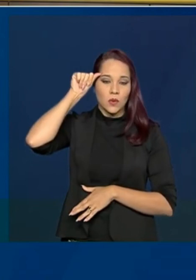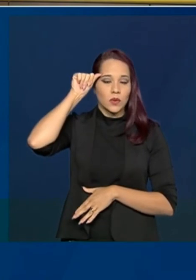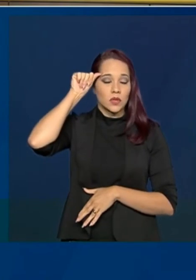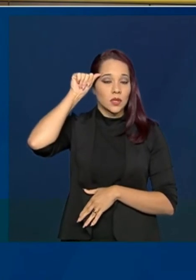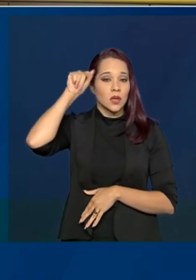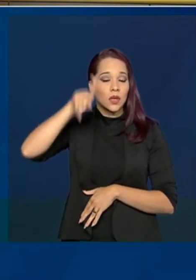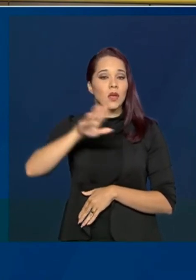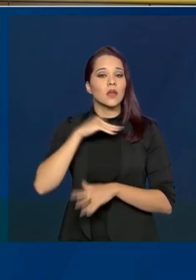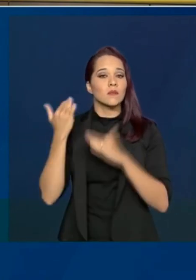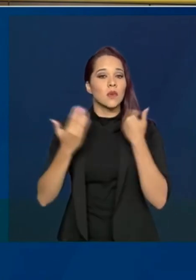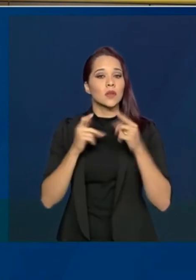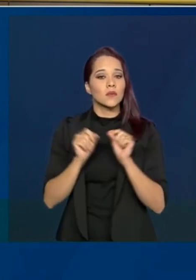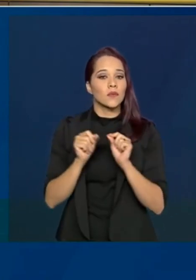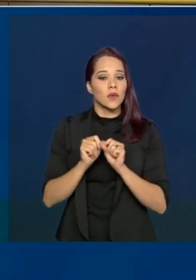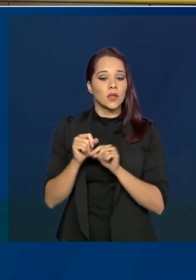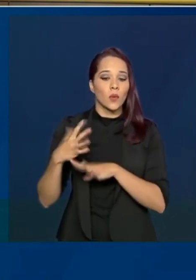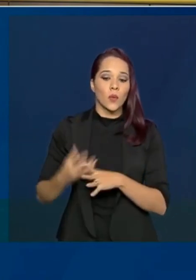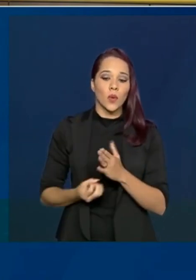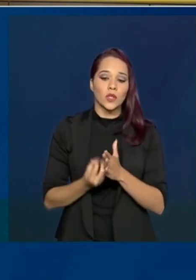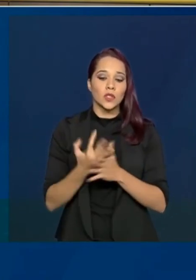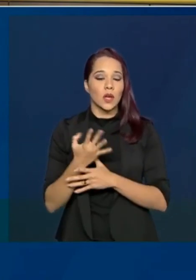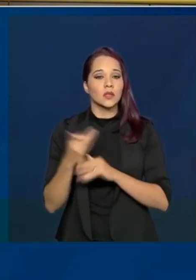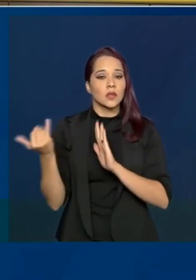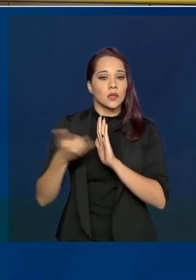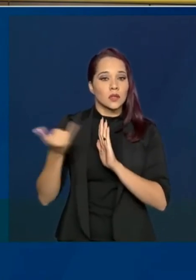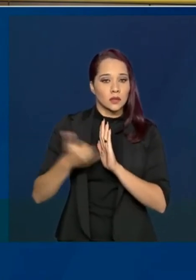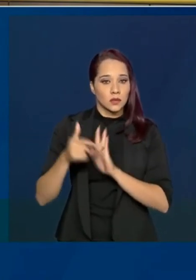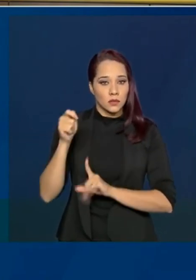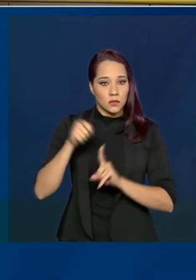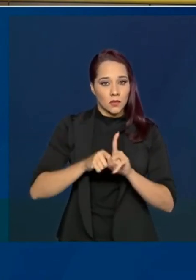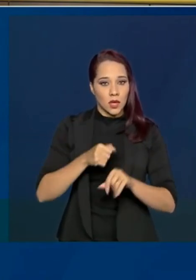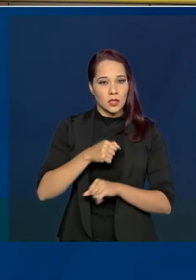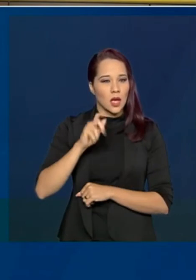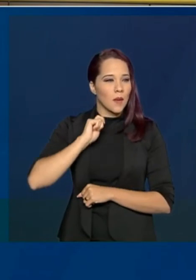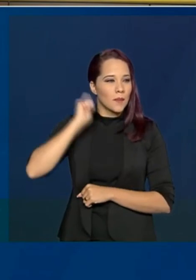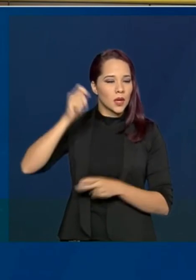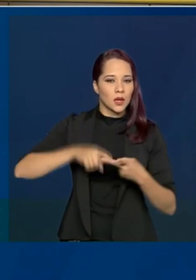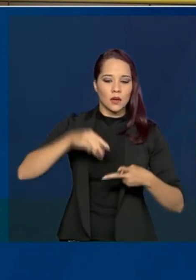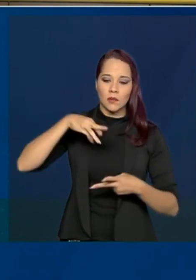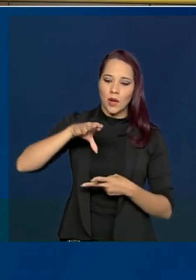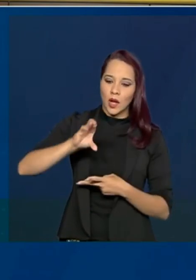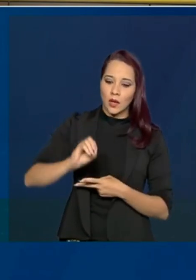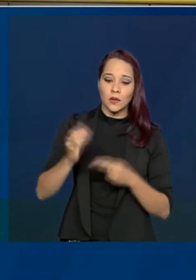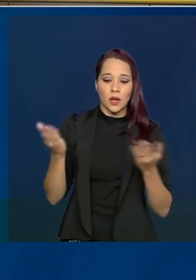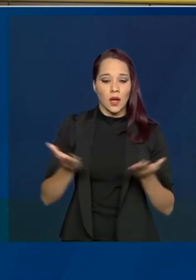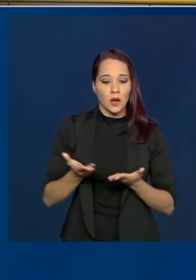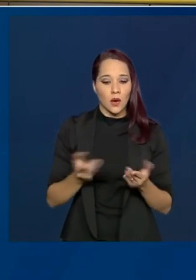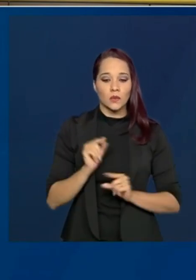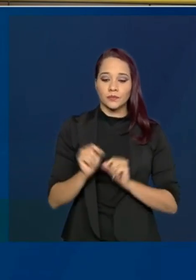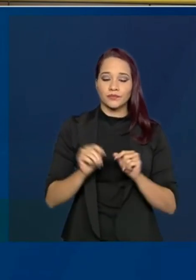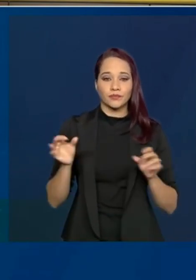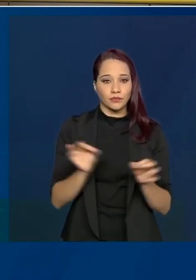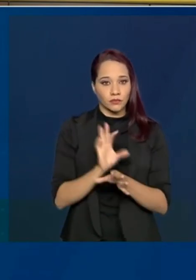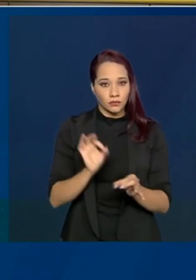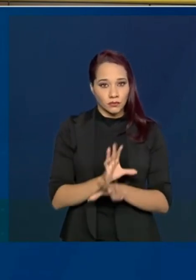em que óbitos que foram quantificados e registrados nos meses de abril e maio, agora estão sendo